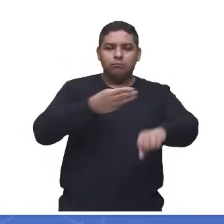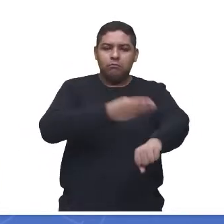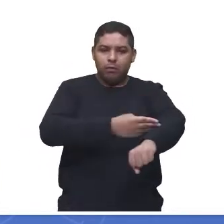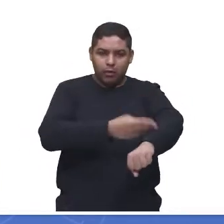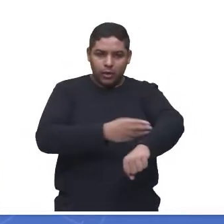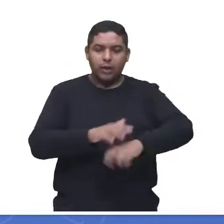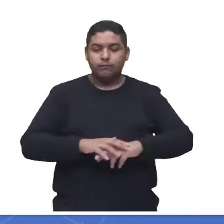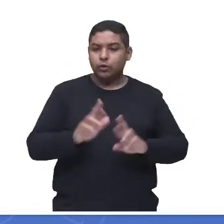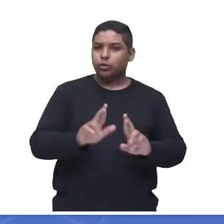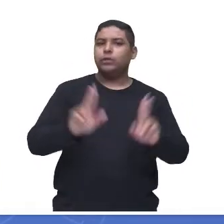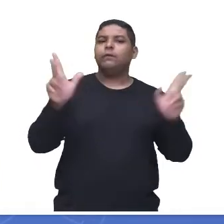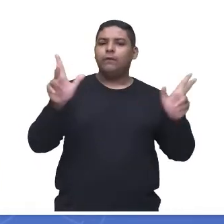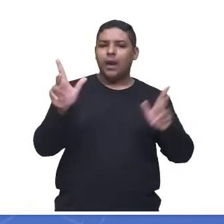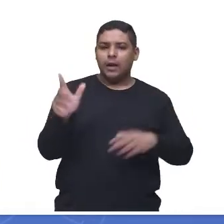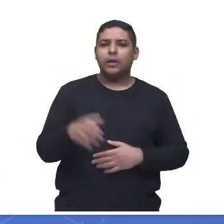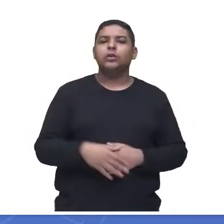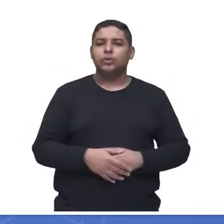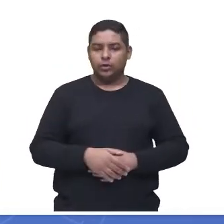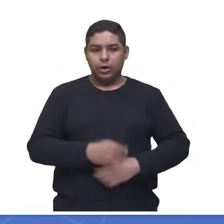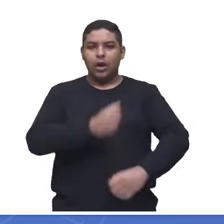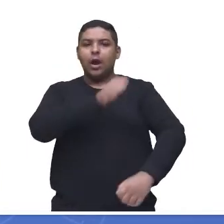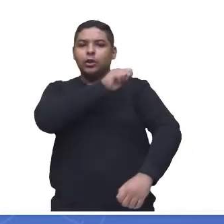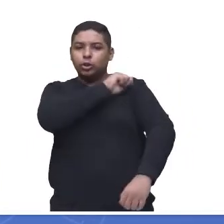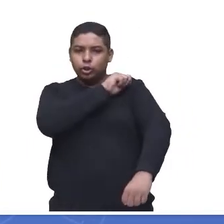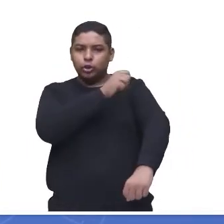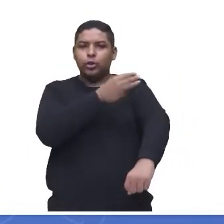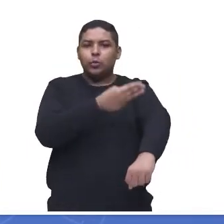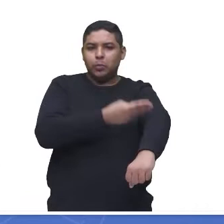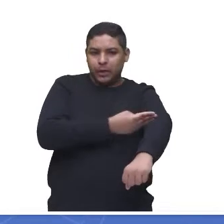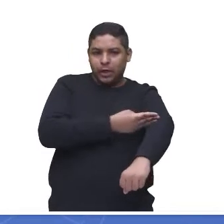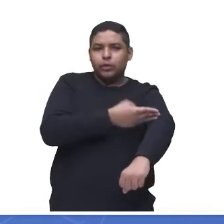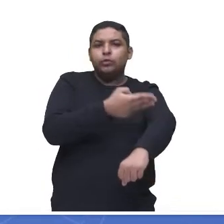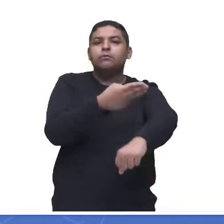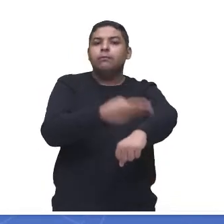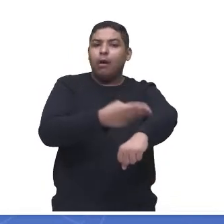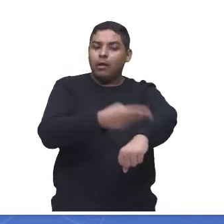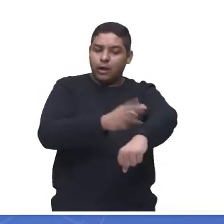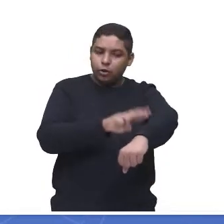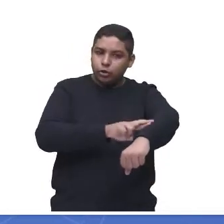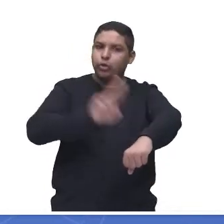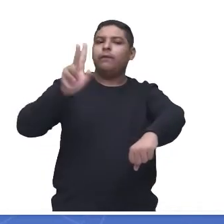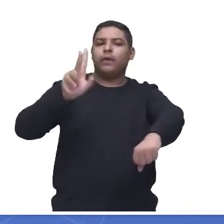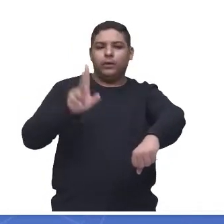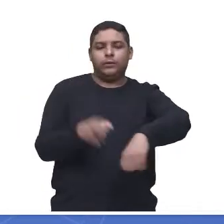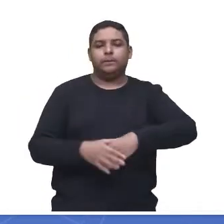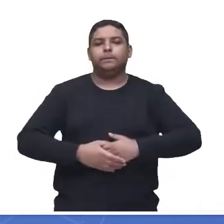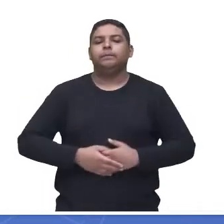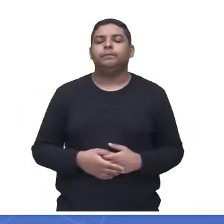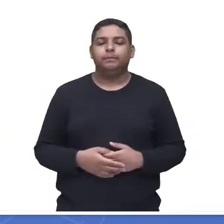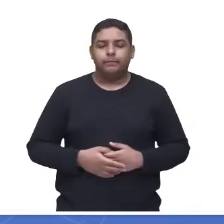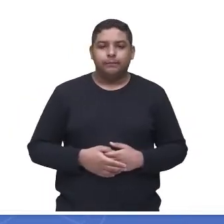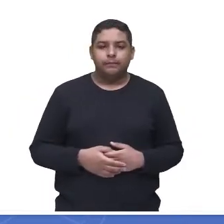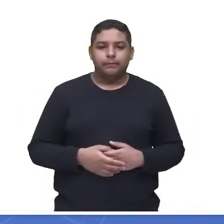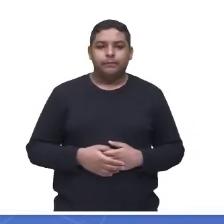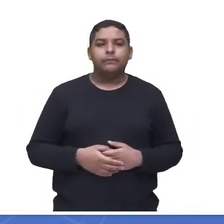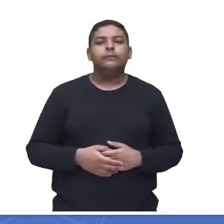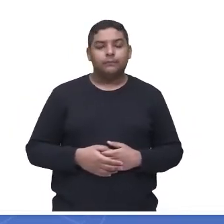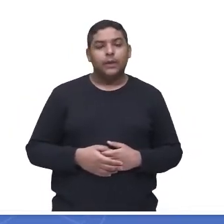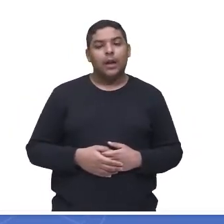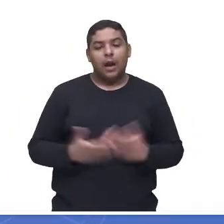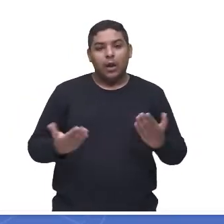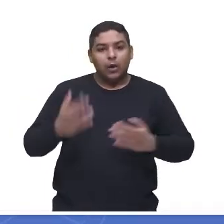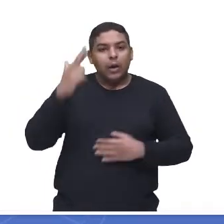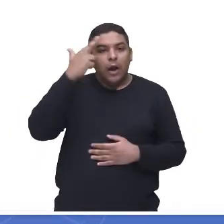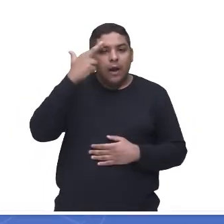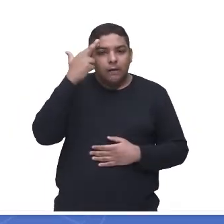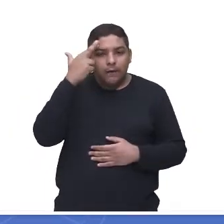um pouco dos outros períodos por conta dessa abrangência maior, né? Então, vamos fazer uma reflexão sobre